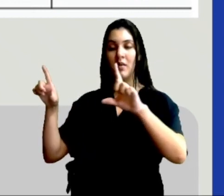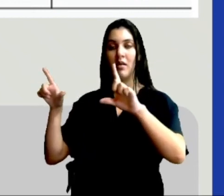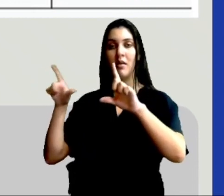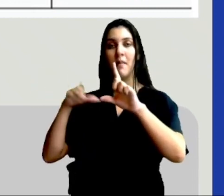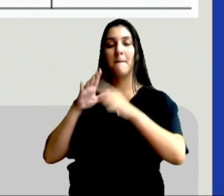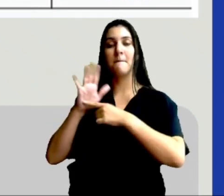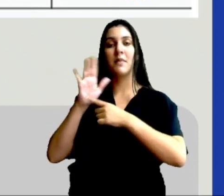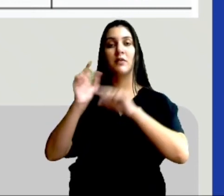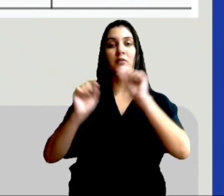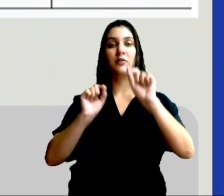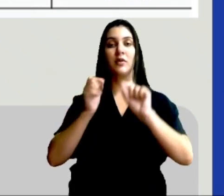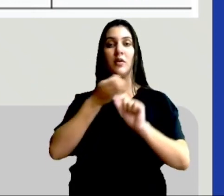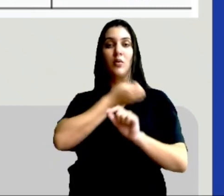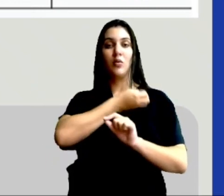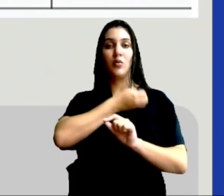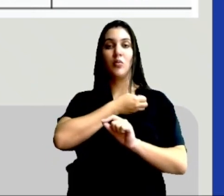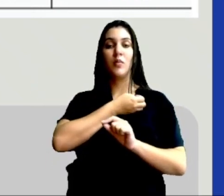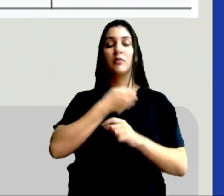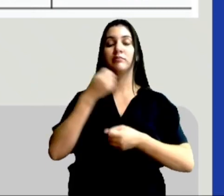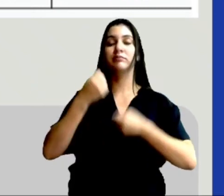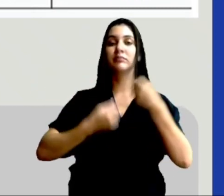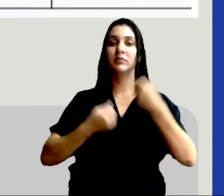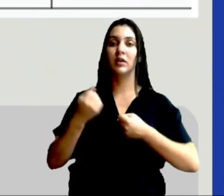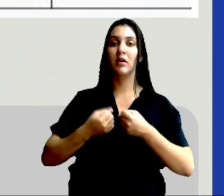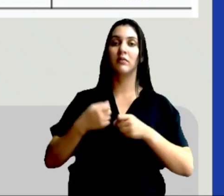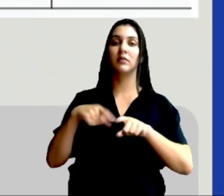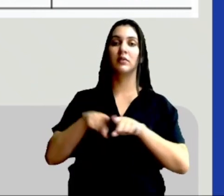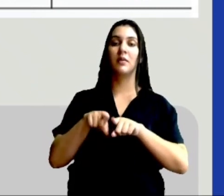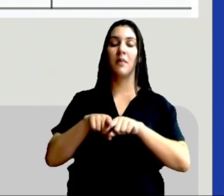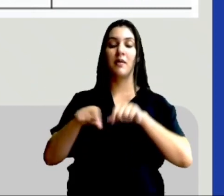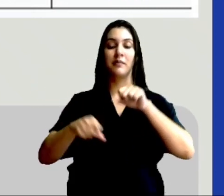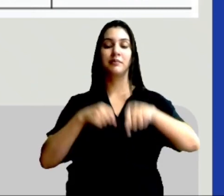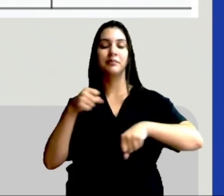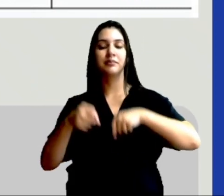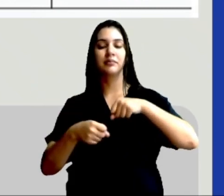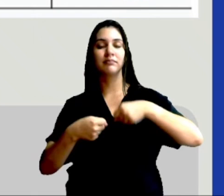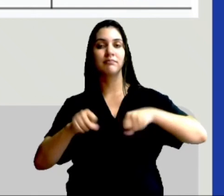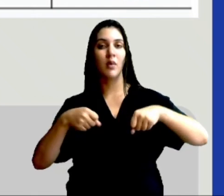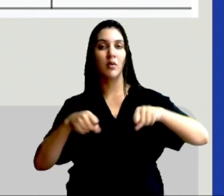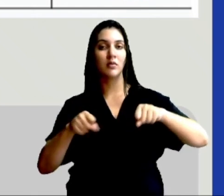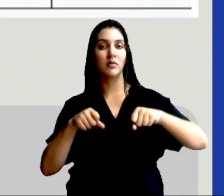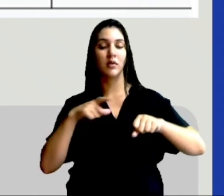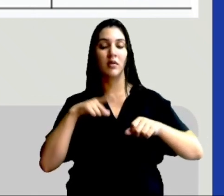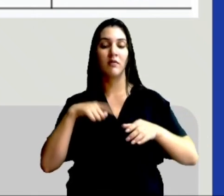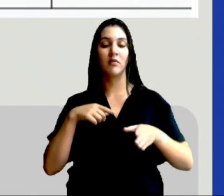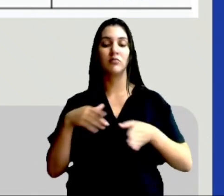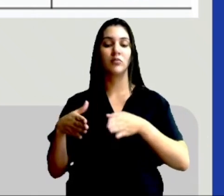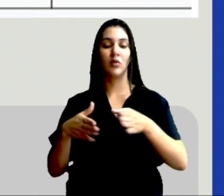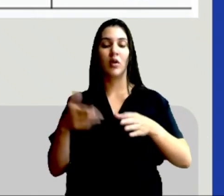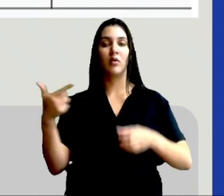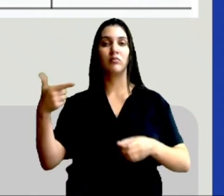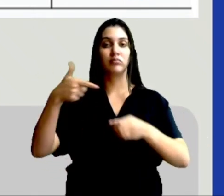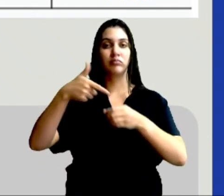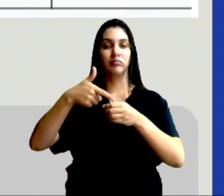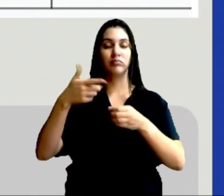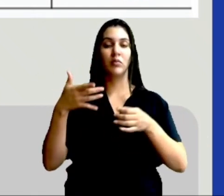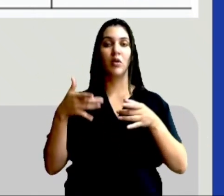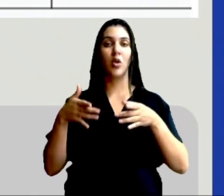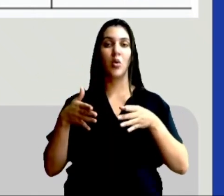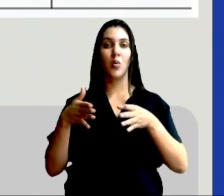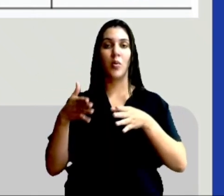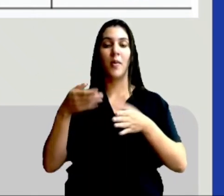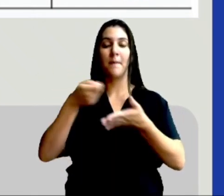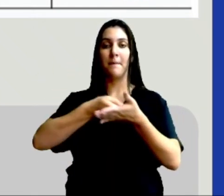lado mostra o número de automóveis e motocicletas que passaram em um posto de pedágio nos